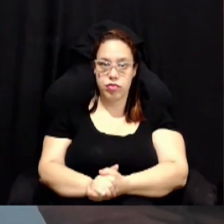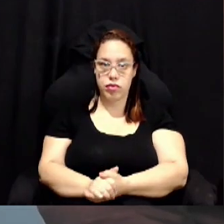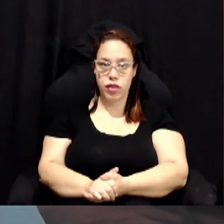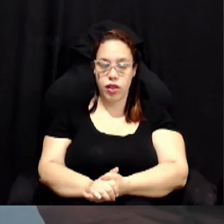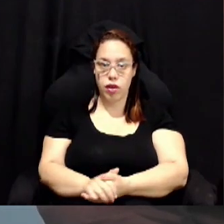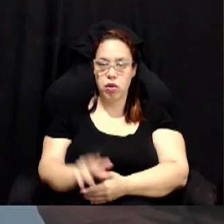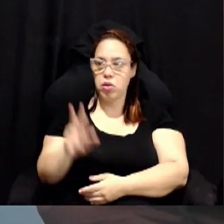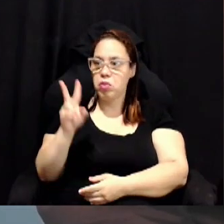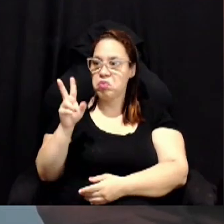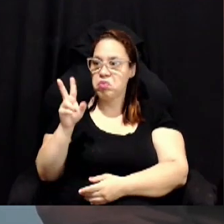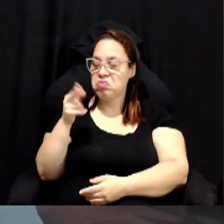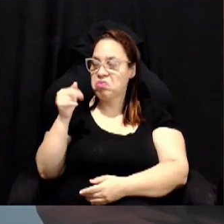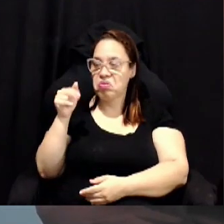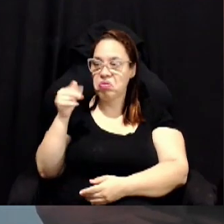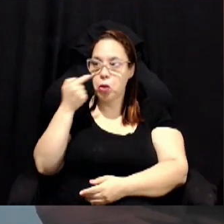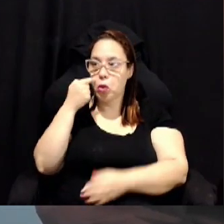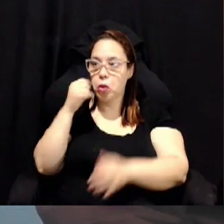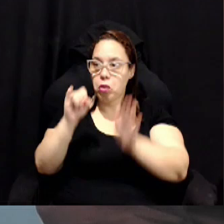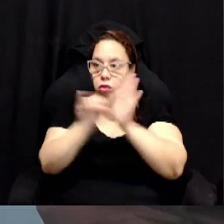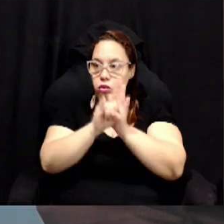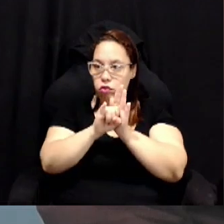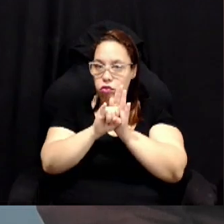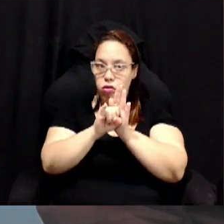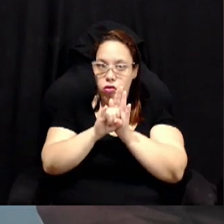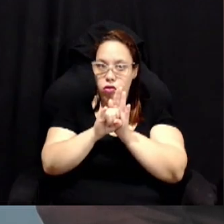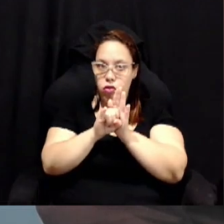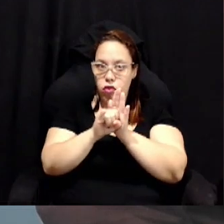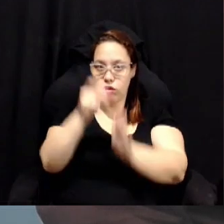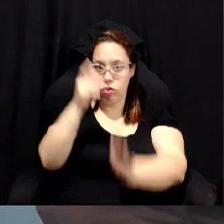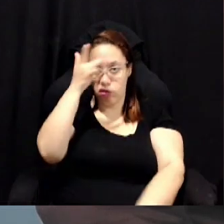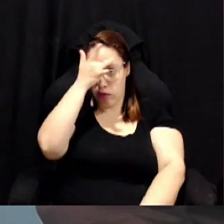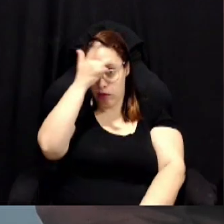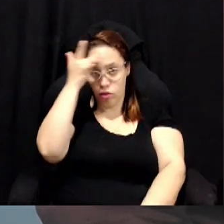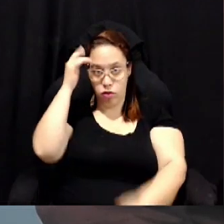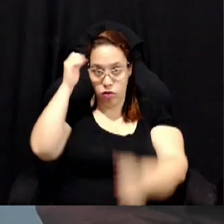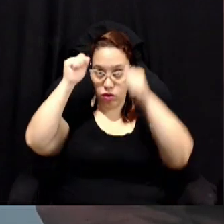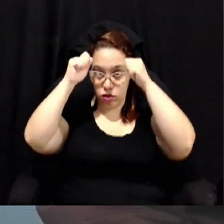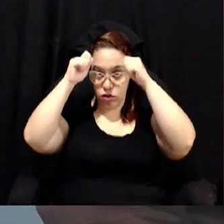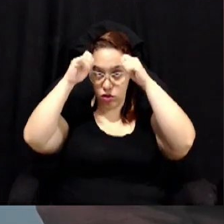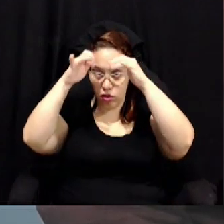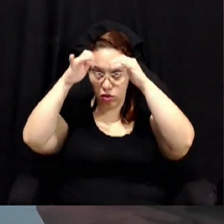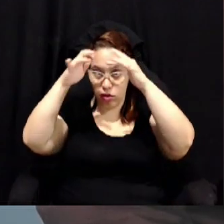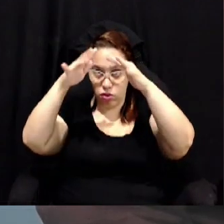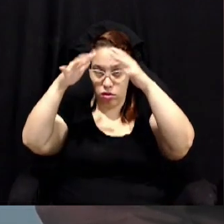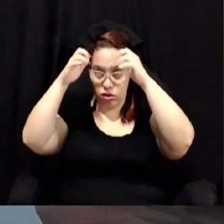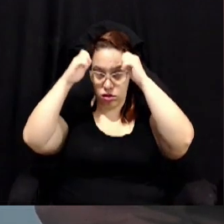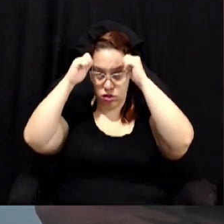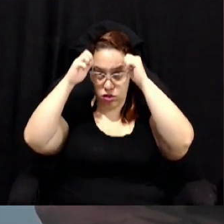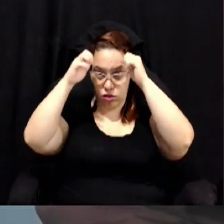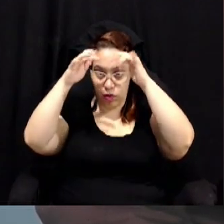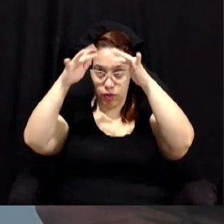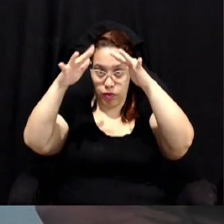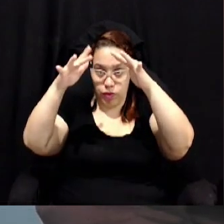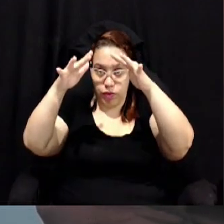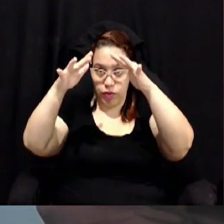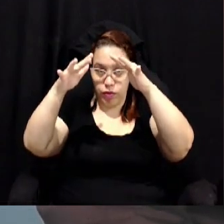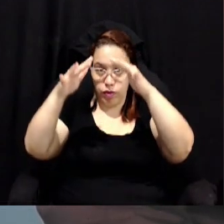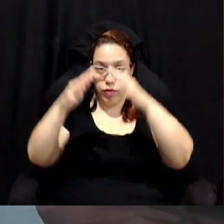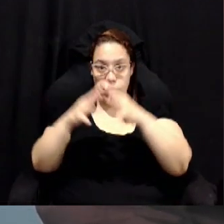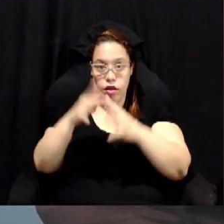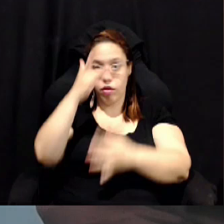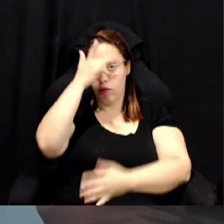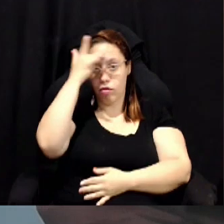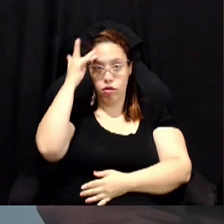conseguimos identificá-la. Às vezes a pessoa, o autismo mesmo, o aspecto autista, às vezes a pessoa está ali, a pessoa